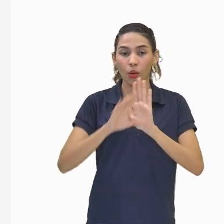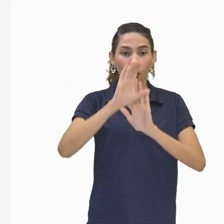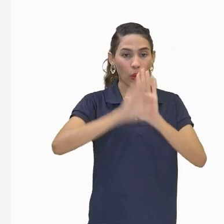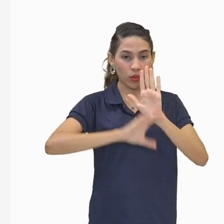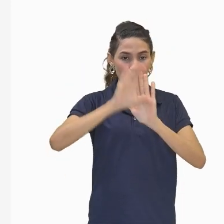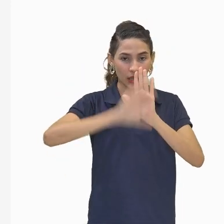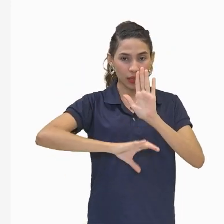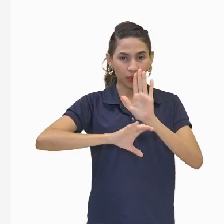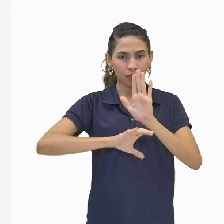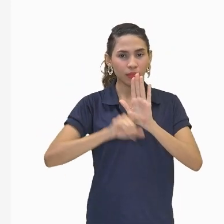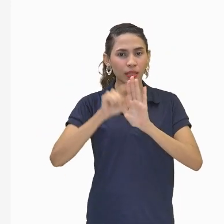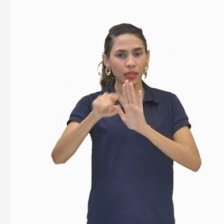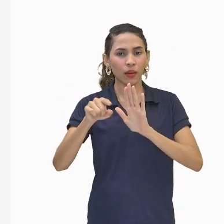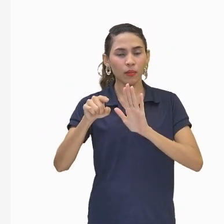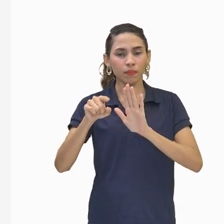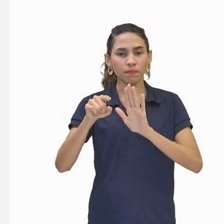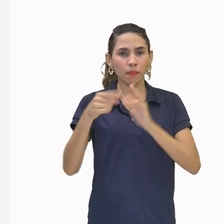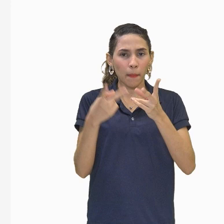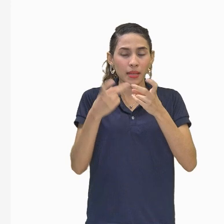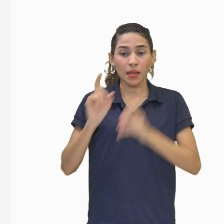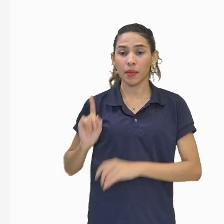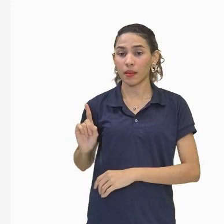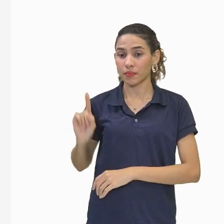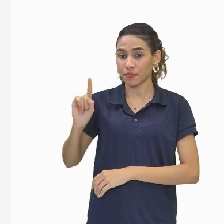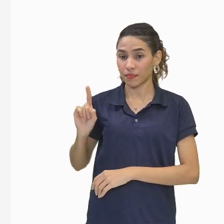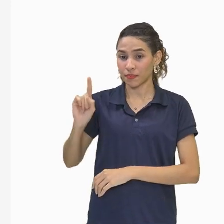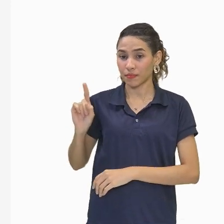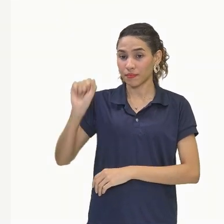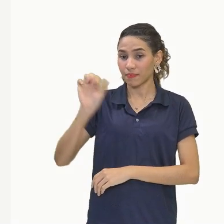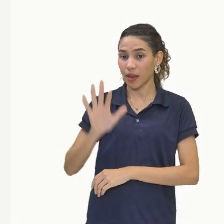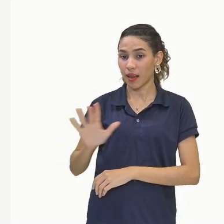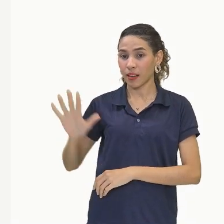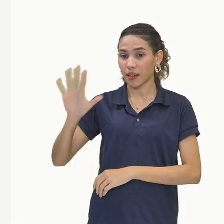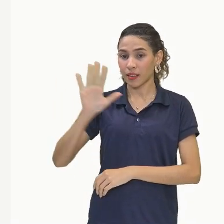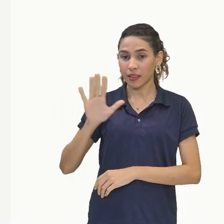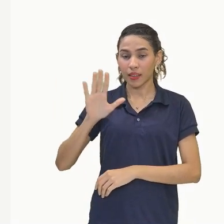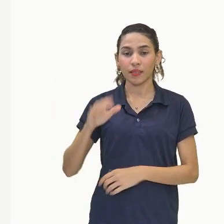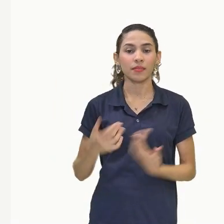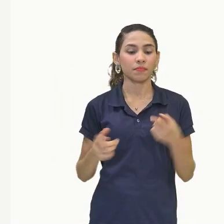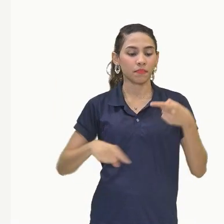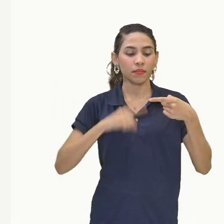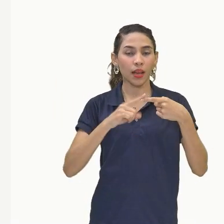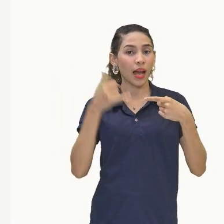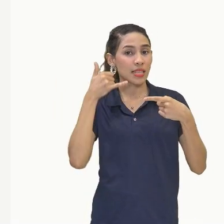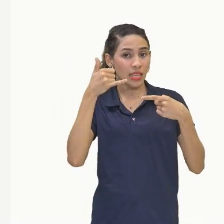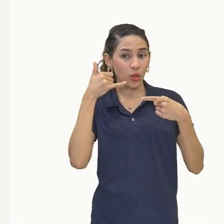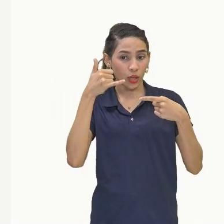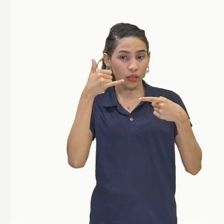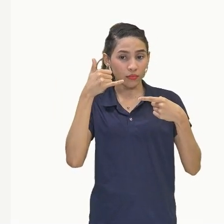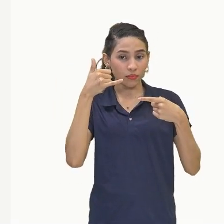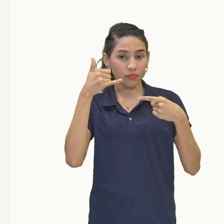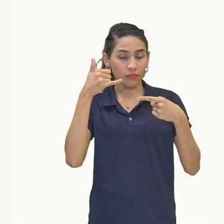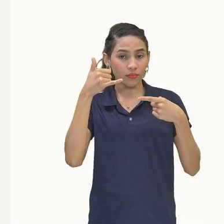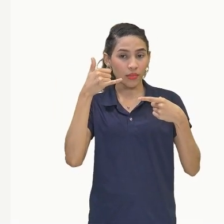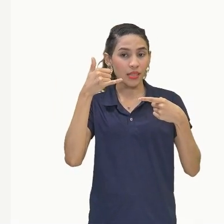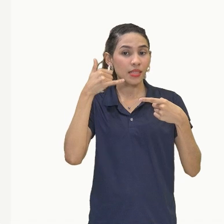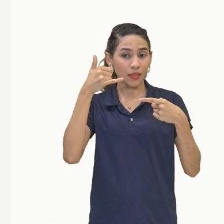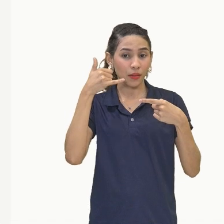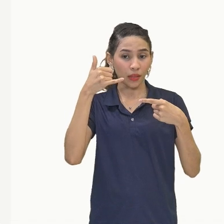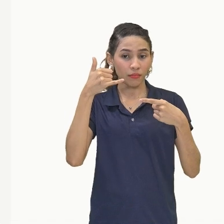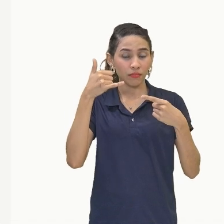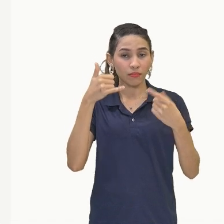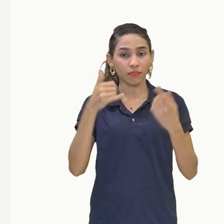aí essas 4 figuras ou imagens. Eu tenho aí o celular, está colocado aí o celular, né, que é